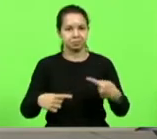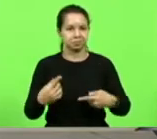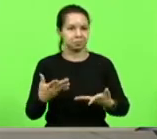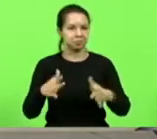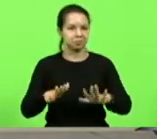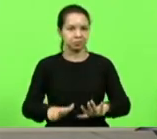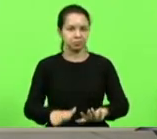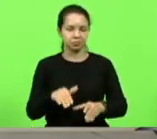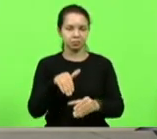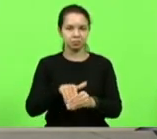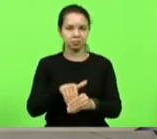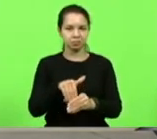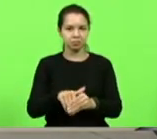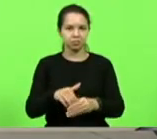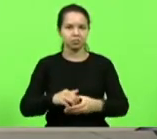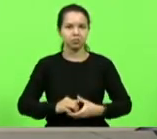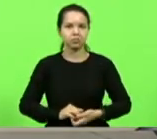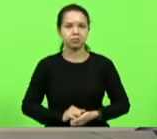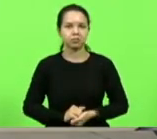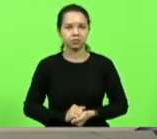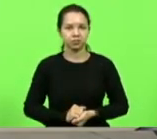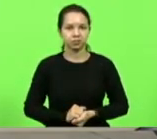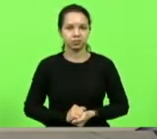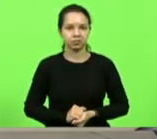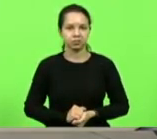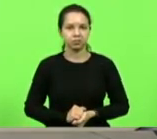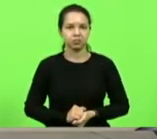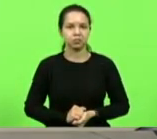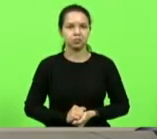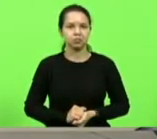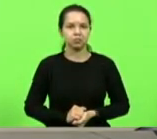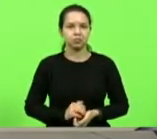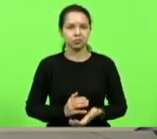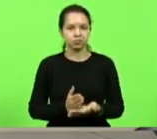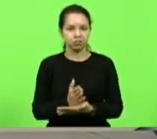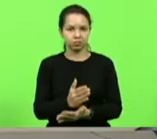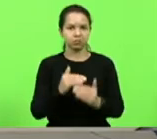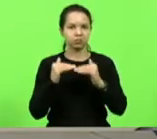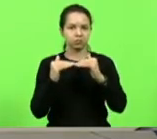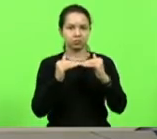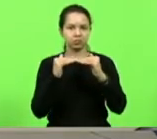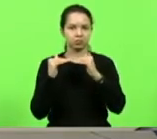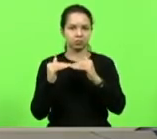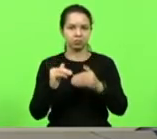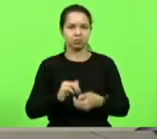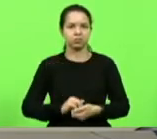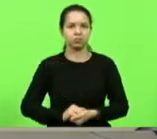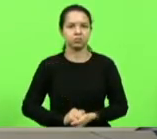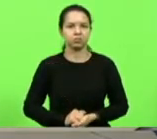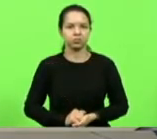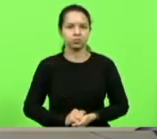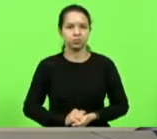em votação. Deputados que aprovam, permaneçam como se encontram. Aprovado por unanimidade.